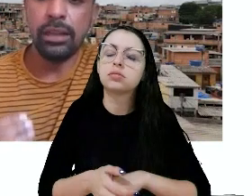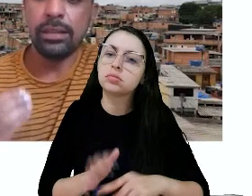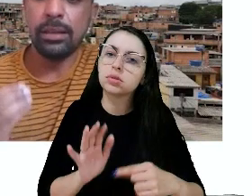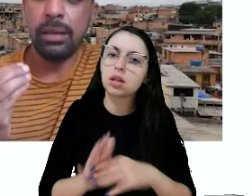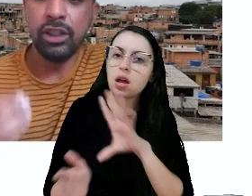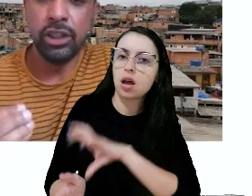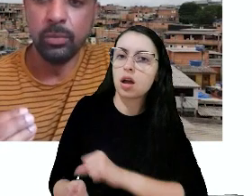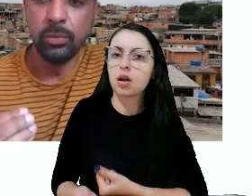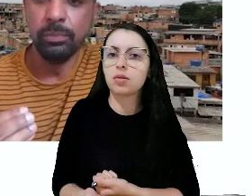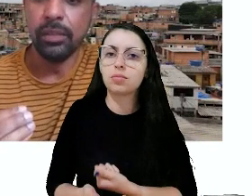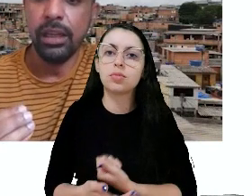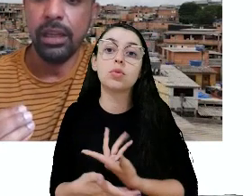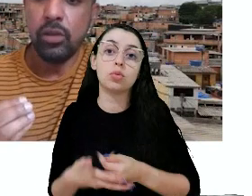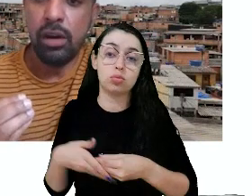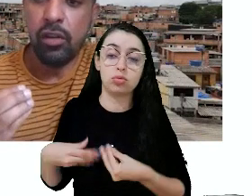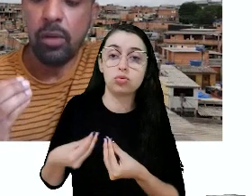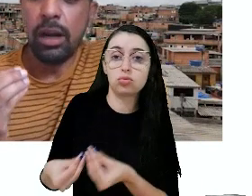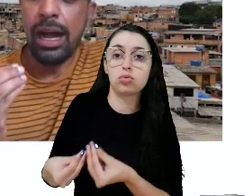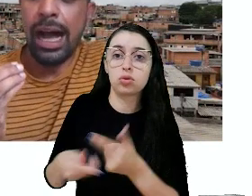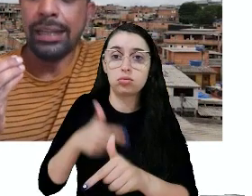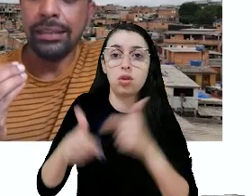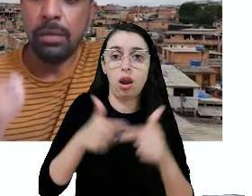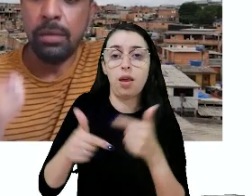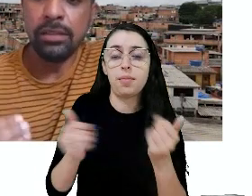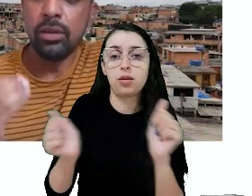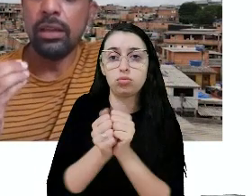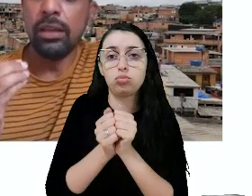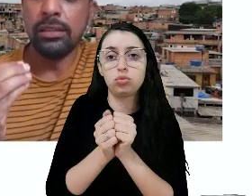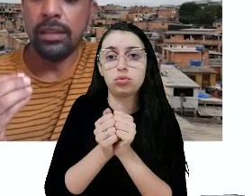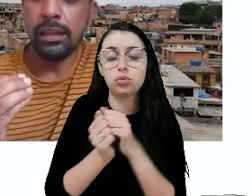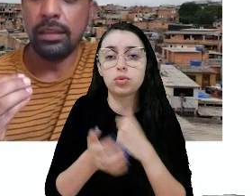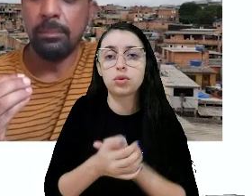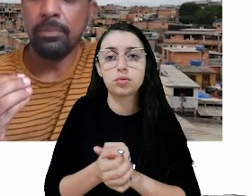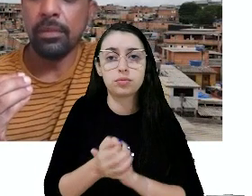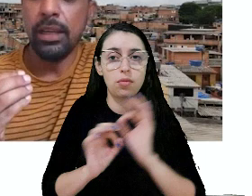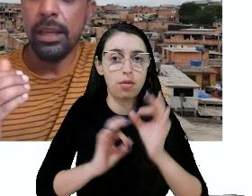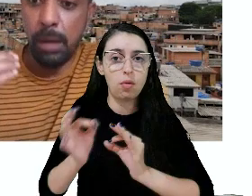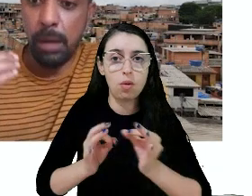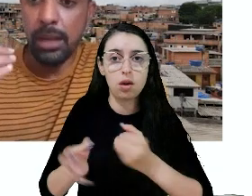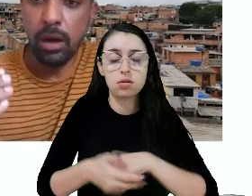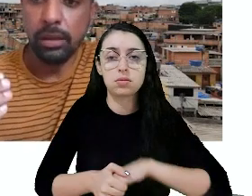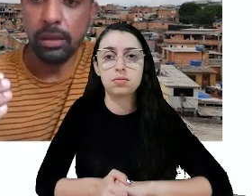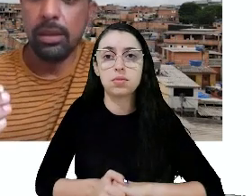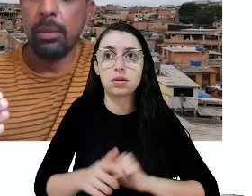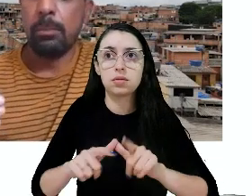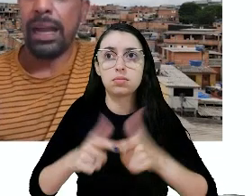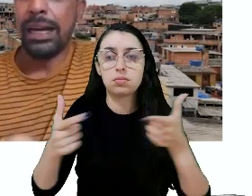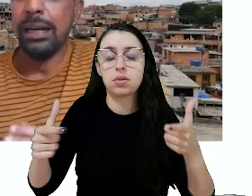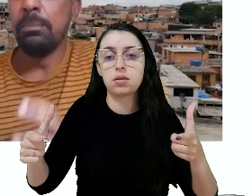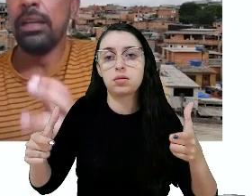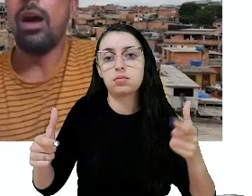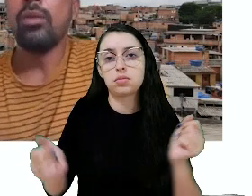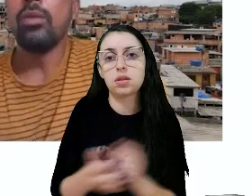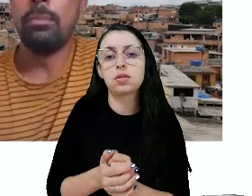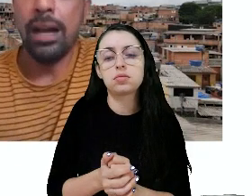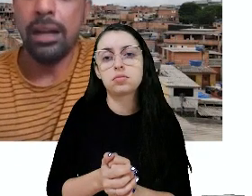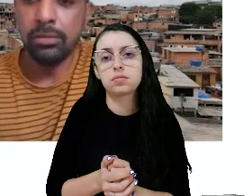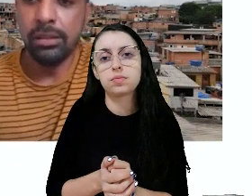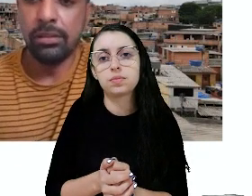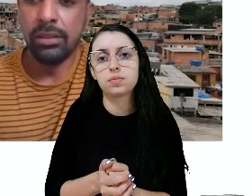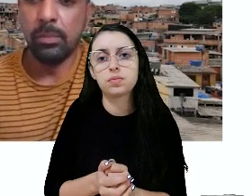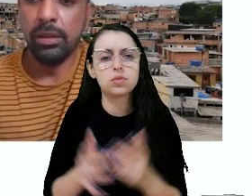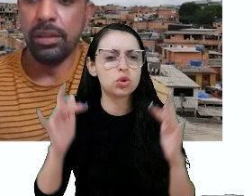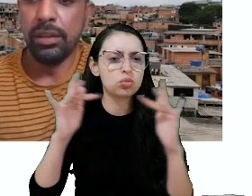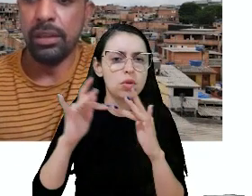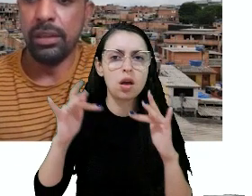esse amor, essa paixão de uma forma ainda mais organizada, maior, para ampliar o